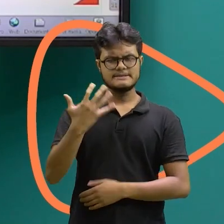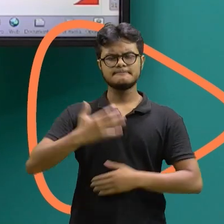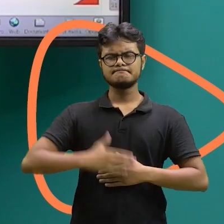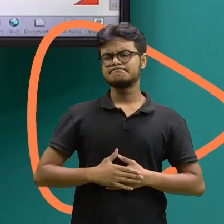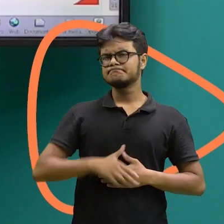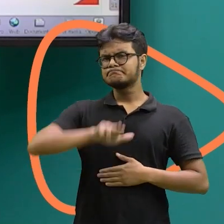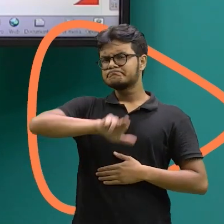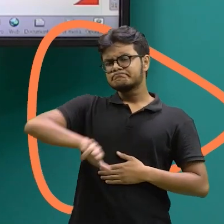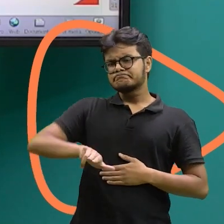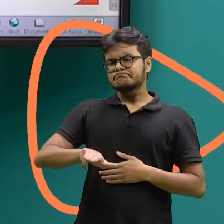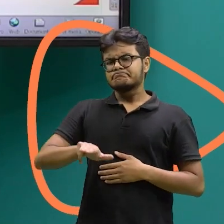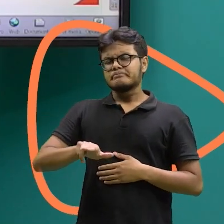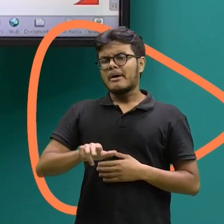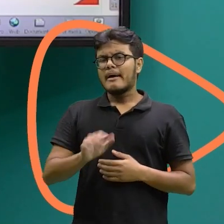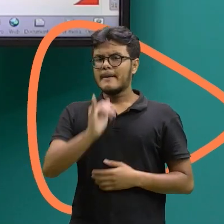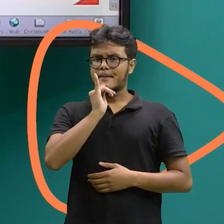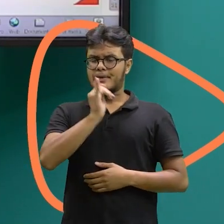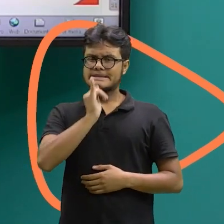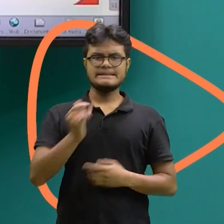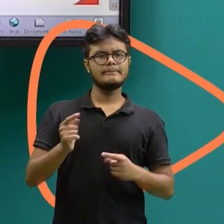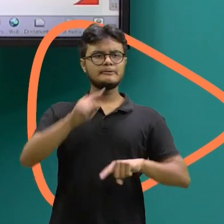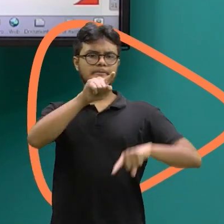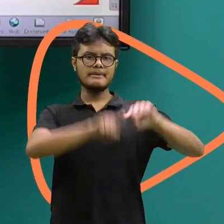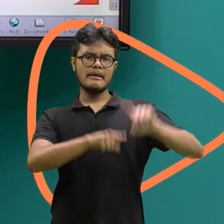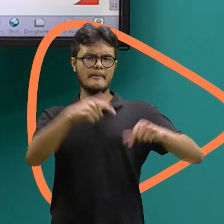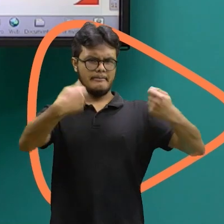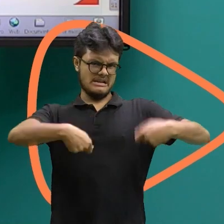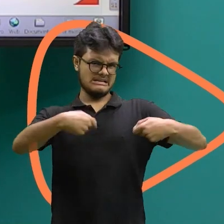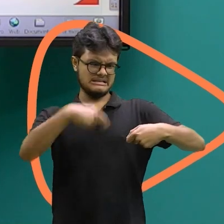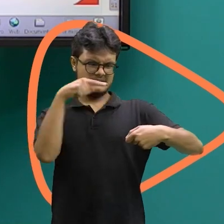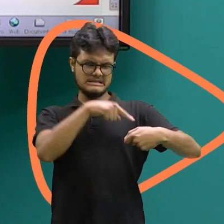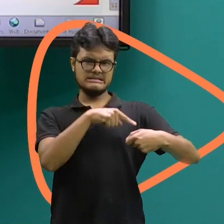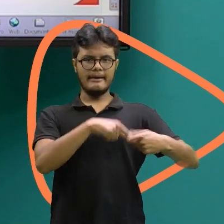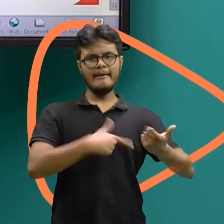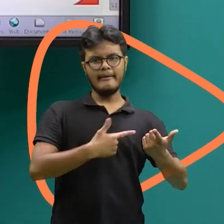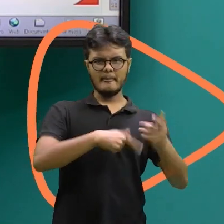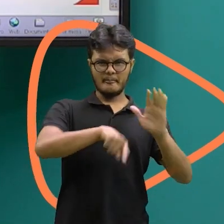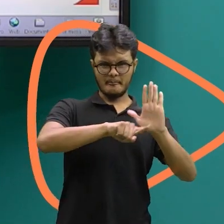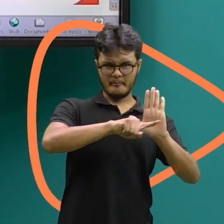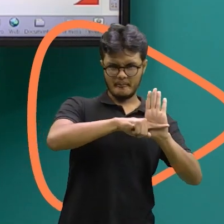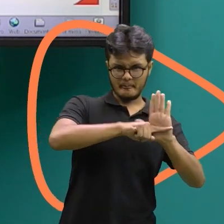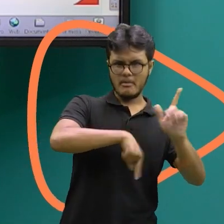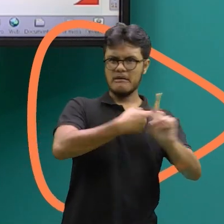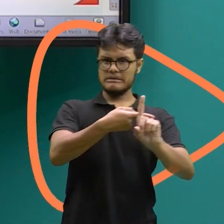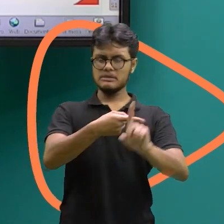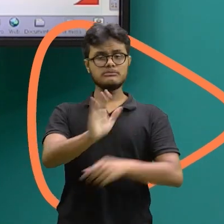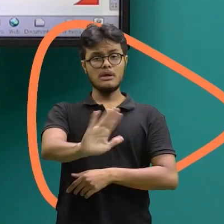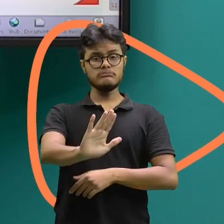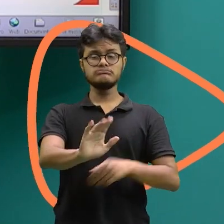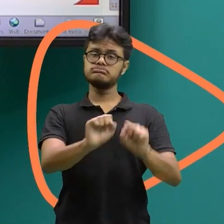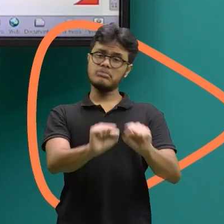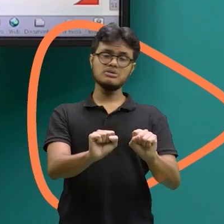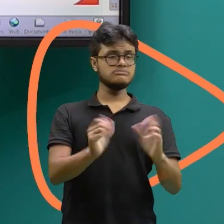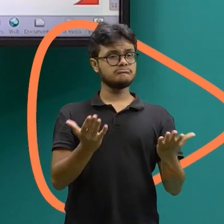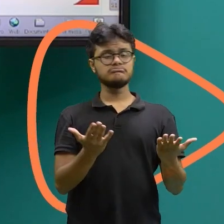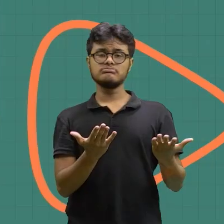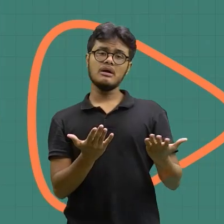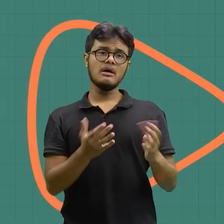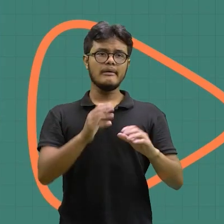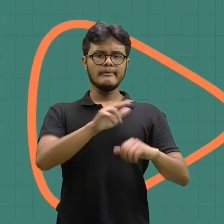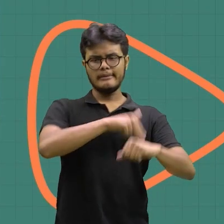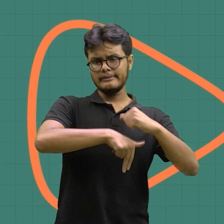corpos precisam estar com cargas, eles podem estar neutros, e aí o processo de eletrização que faz com que eles fiquem